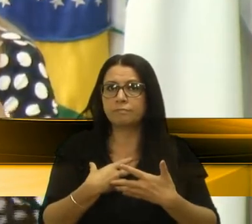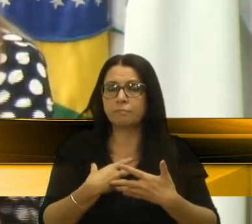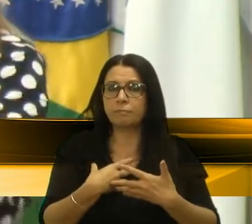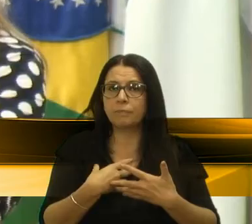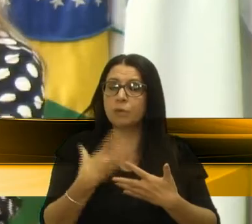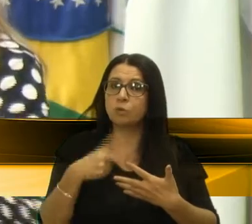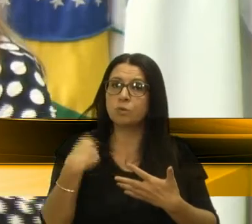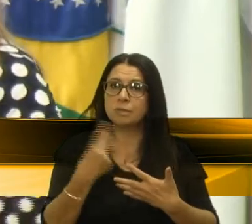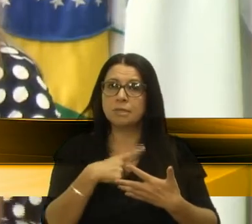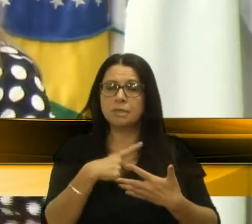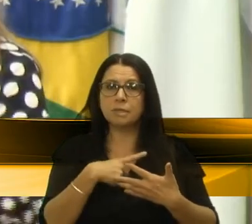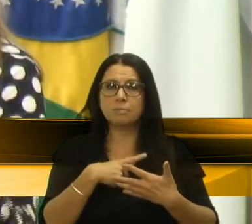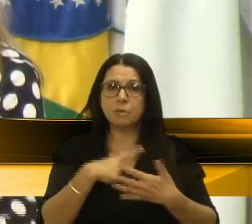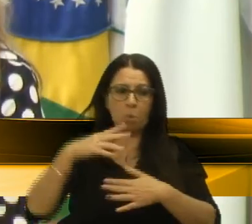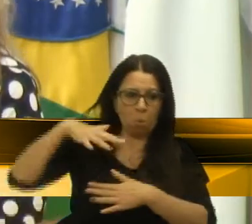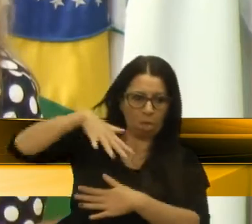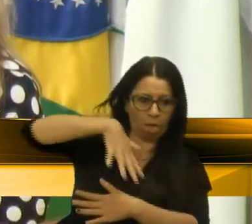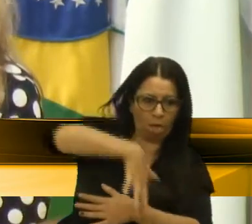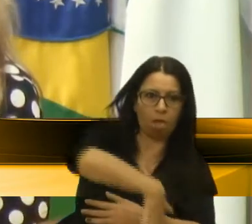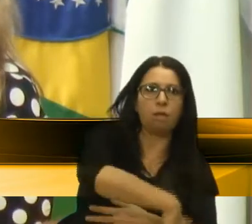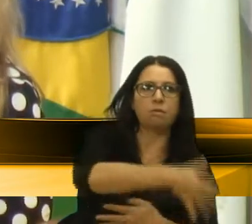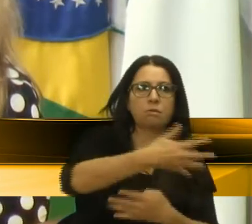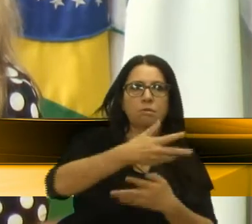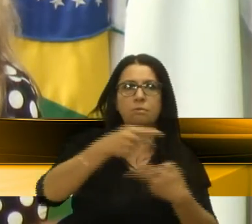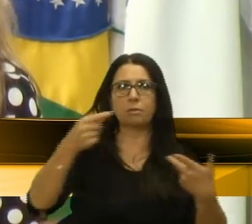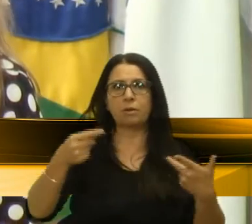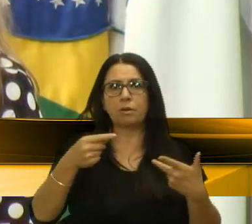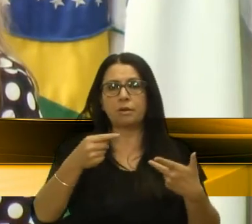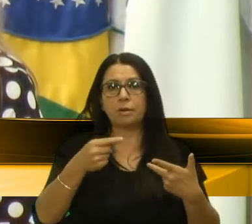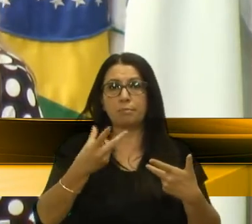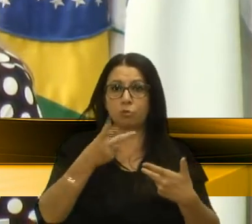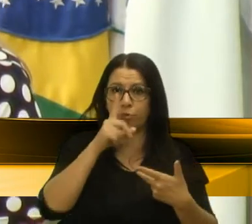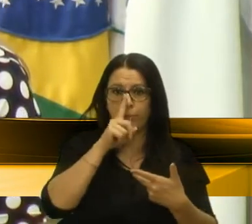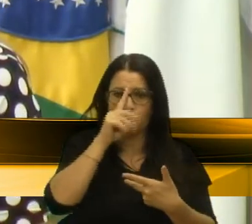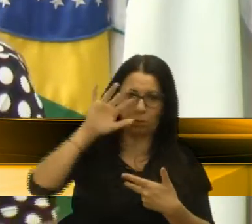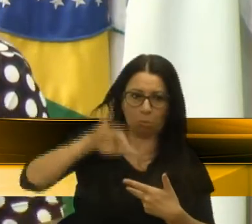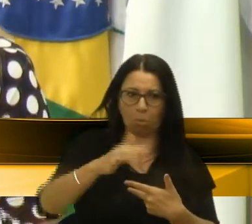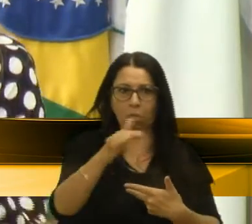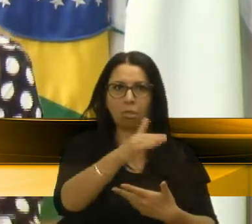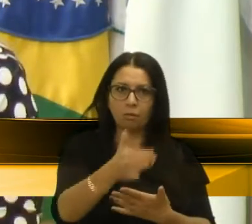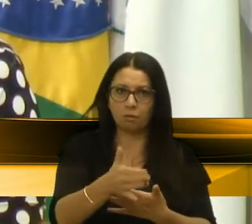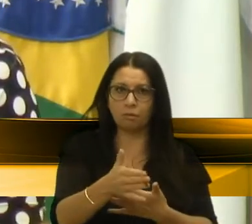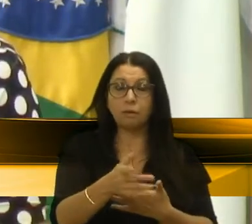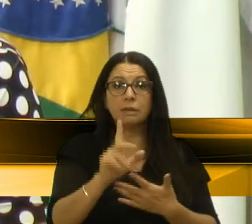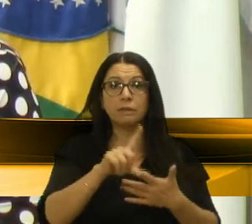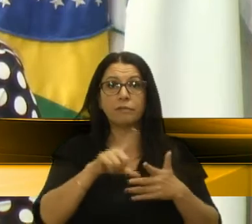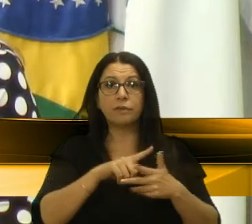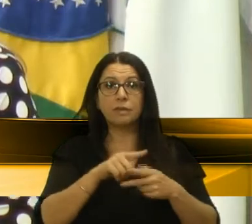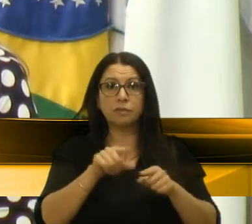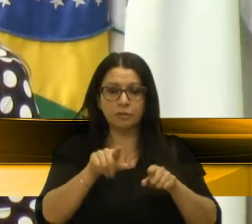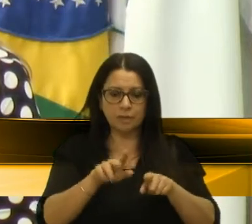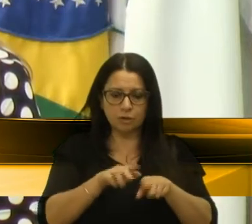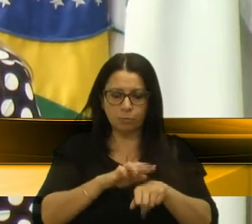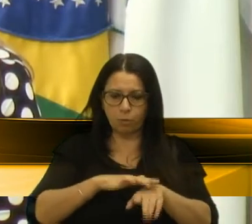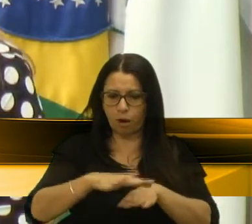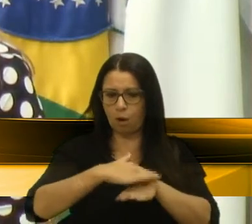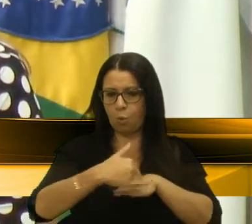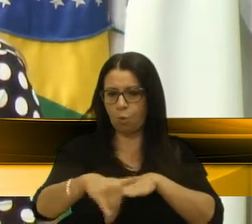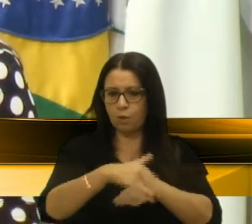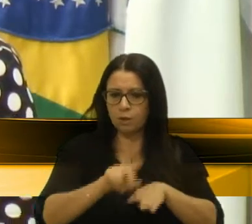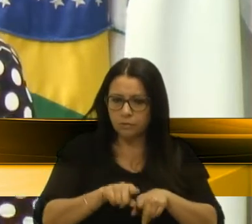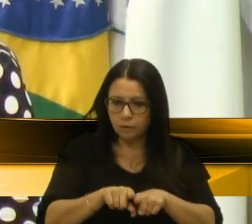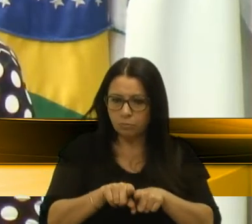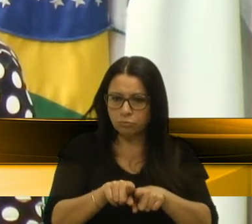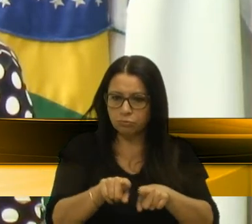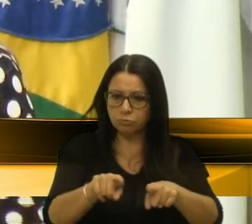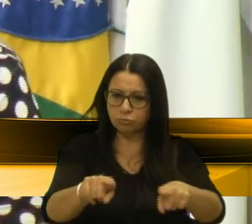nós temos precipícios, nós temos uma área bem acidentada. Então, se nós fizermos duplicação, tem um preço. Se nós